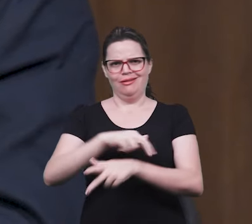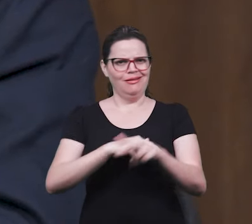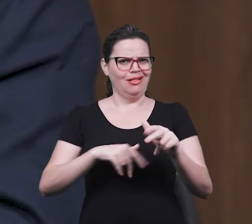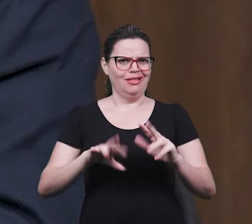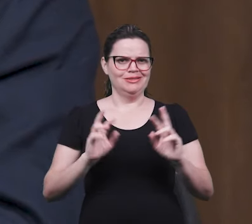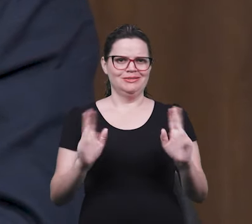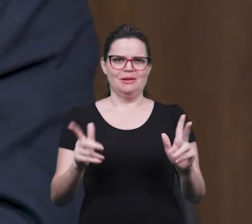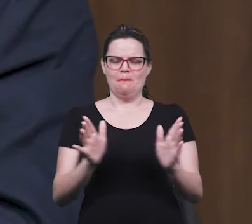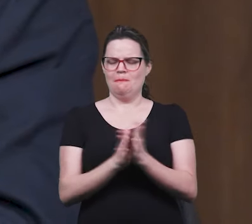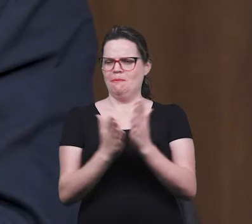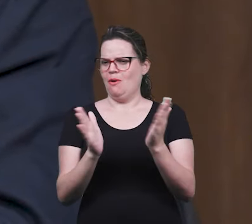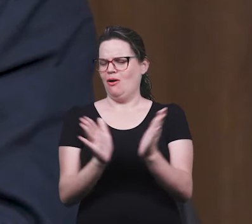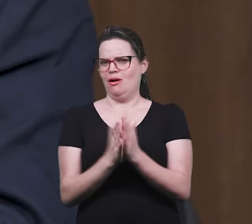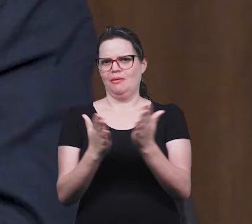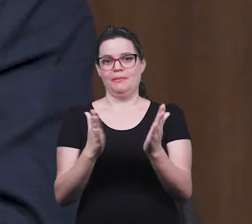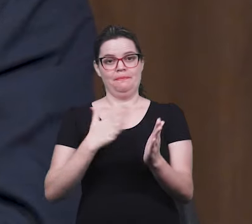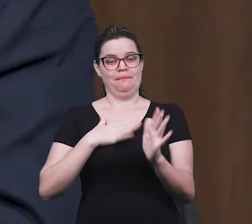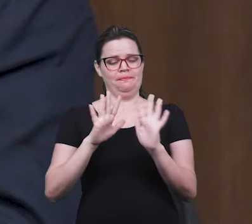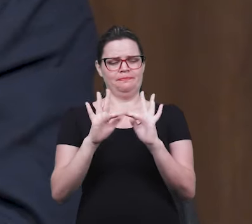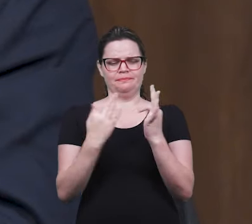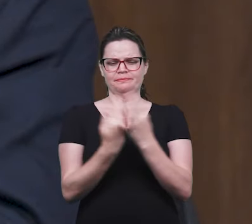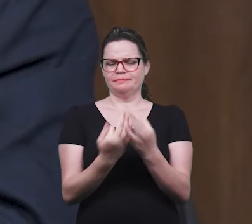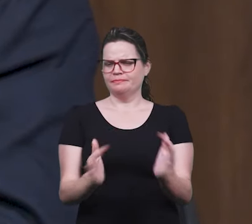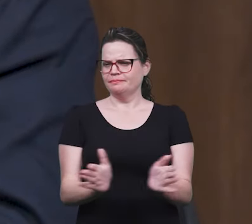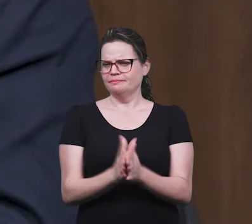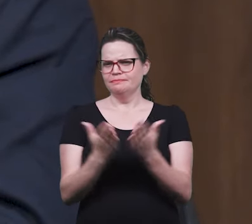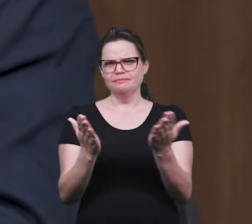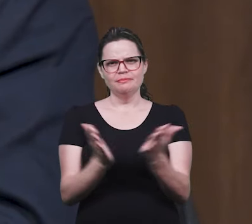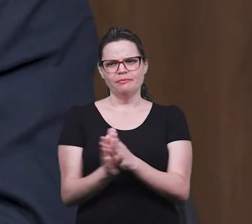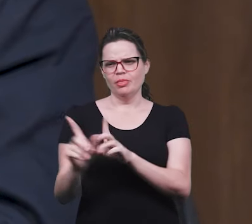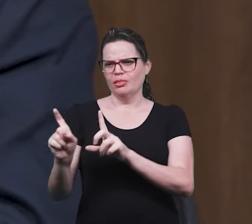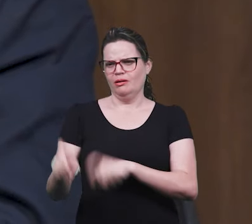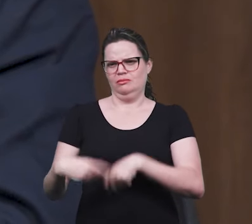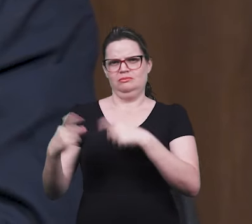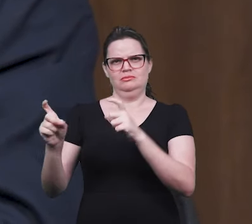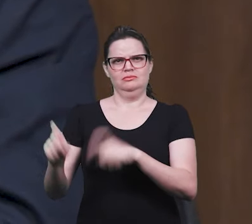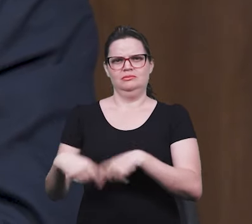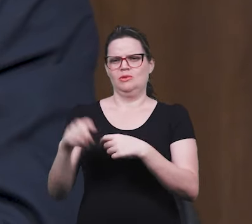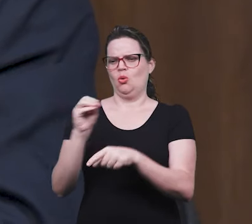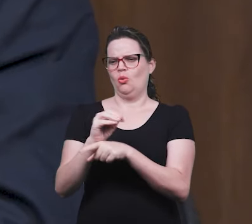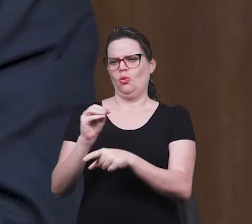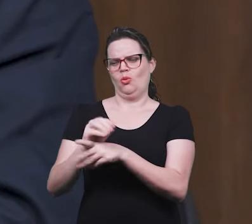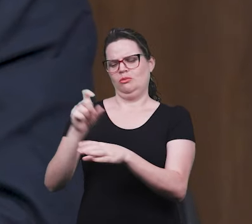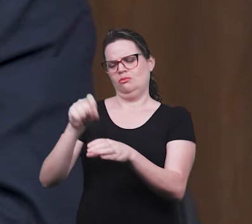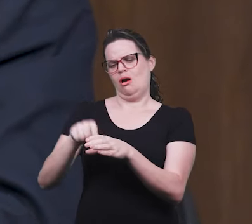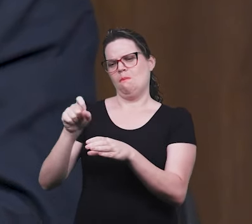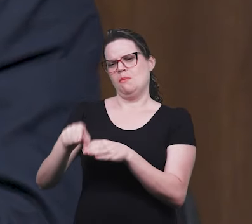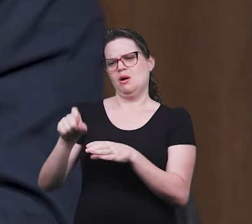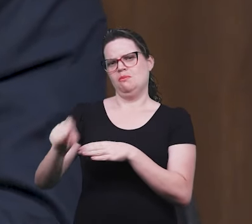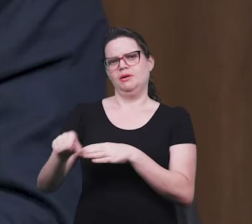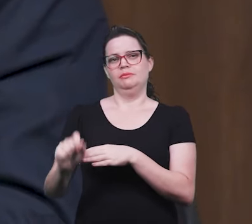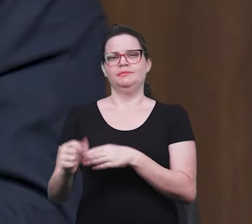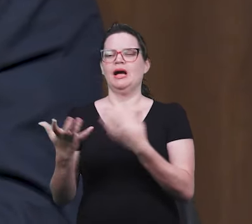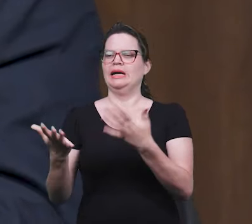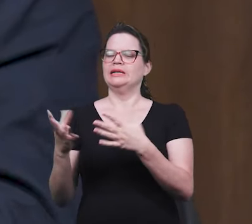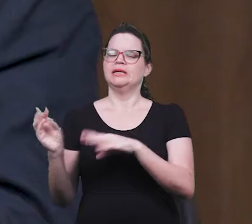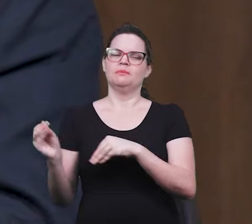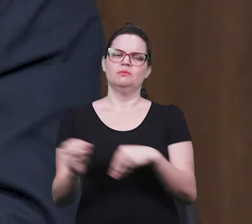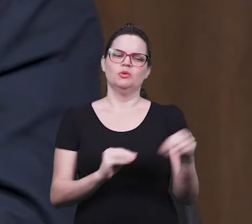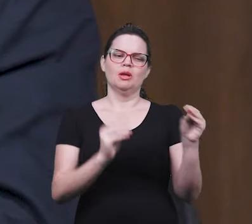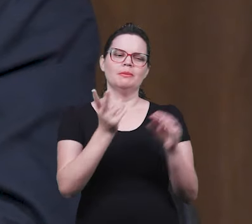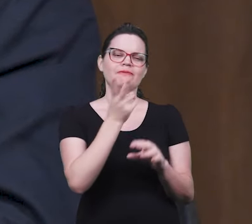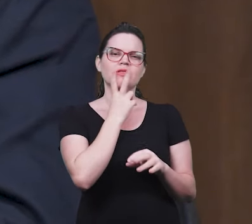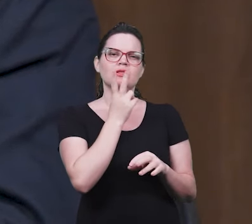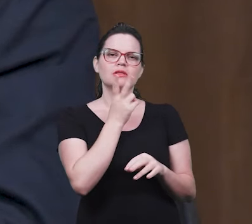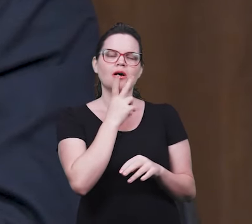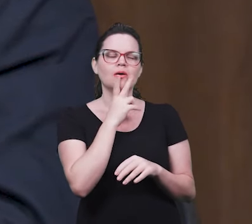Minha família é muito pobre. Papai era da lavoura, era um agricultor e veio. Queria vir para cá, queria vir para